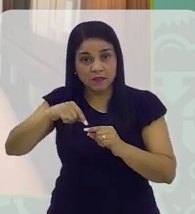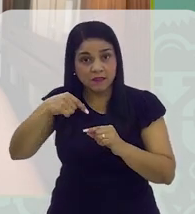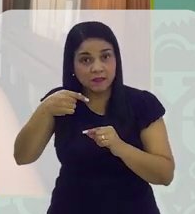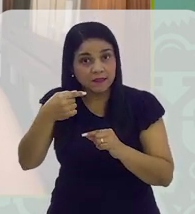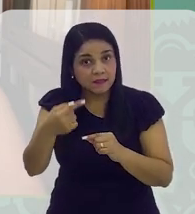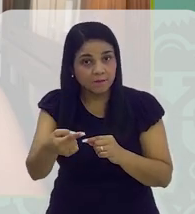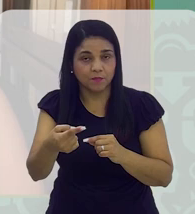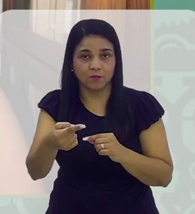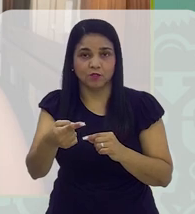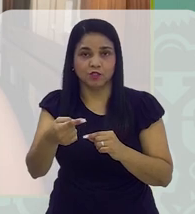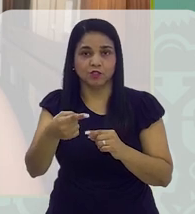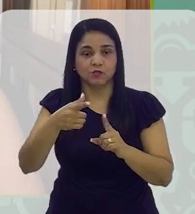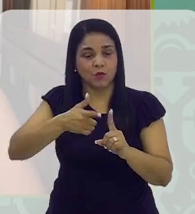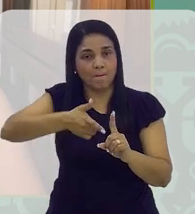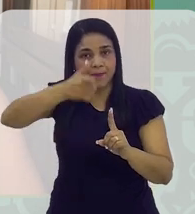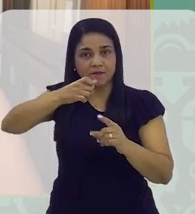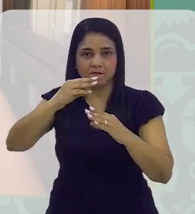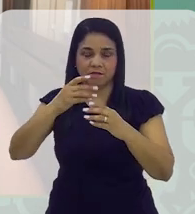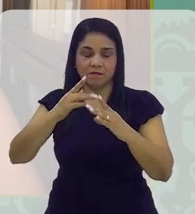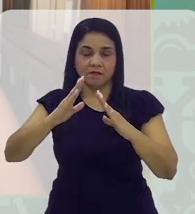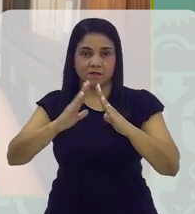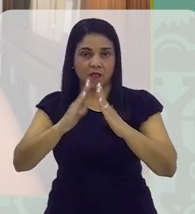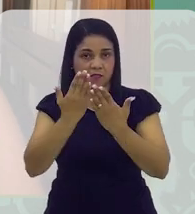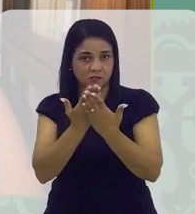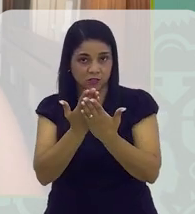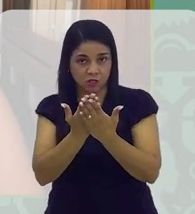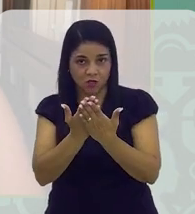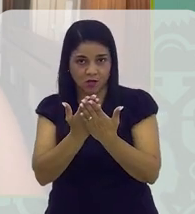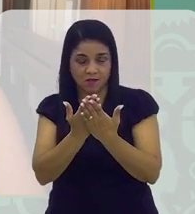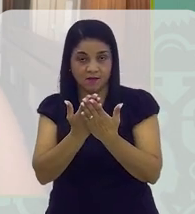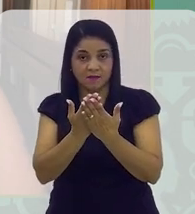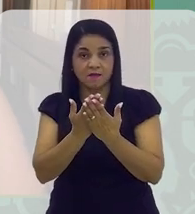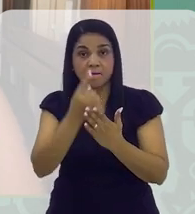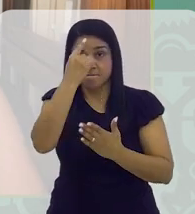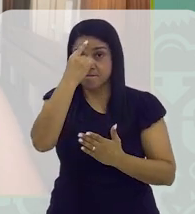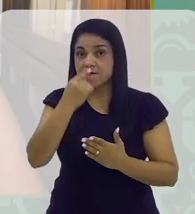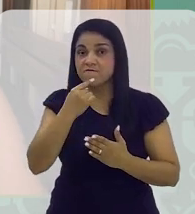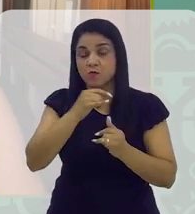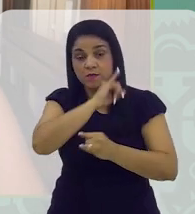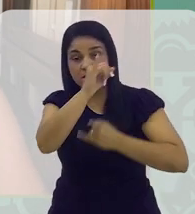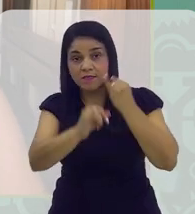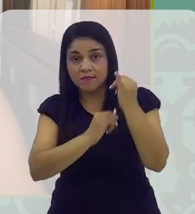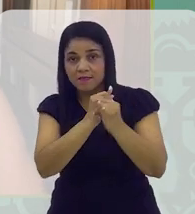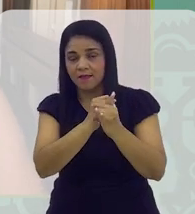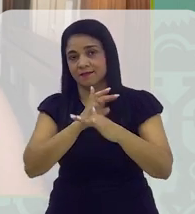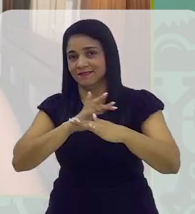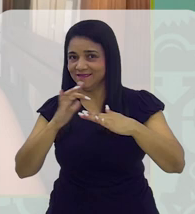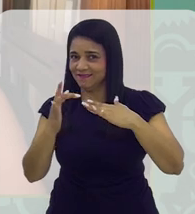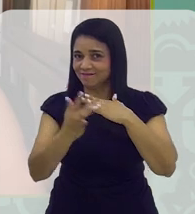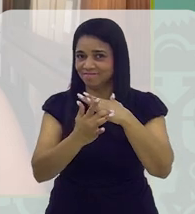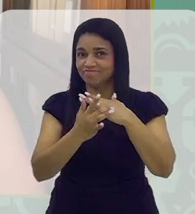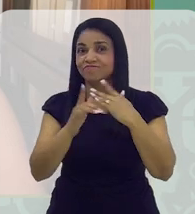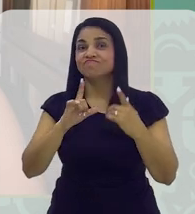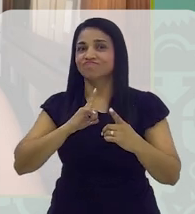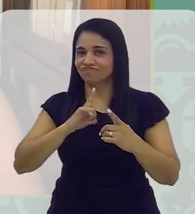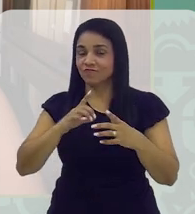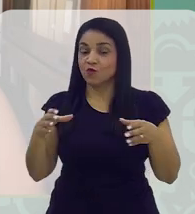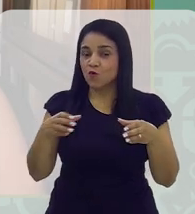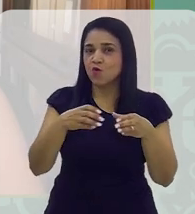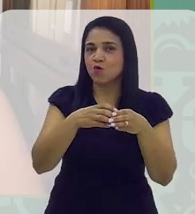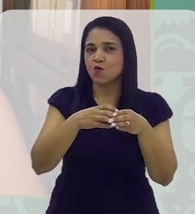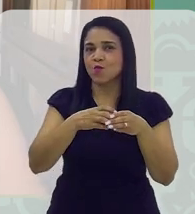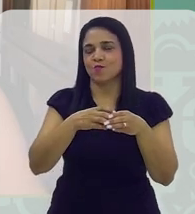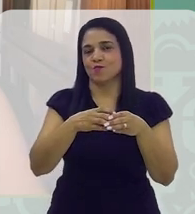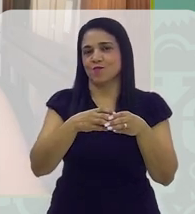depois, inclusive, dos ataques, a gente conseguiu localizar esses perfis na internet, nas redes sociais, que faziam parte